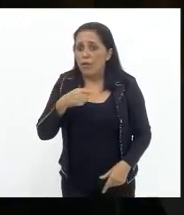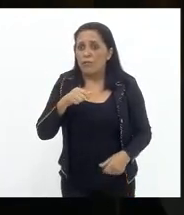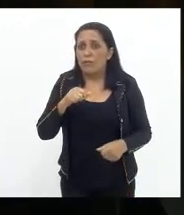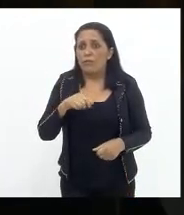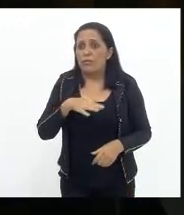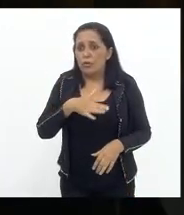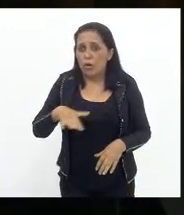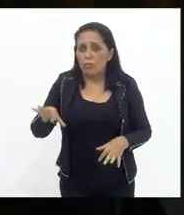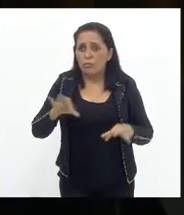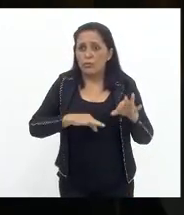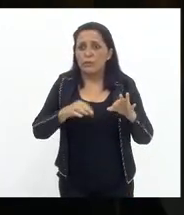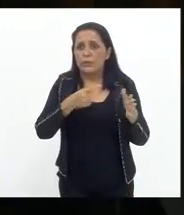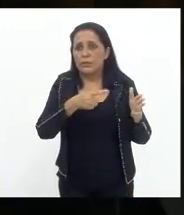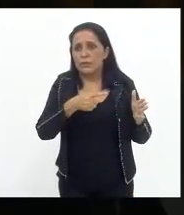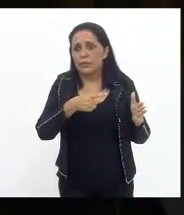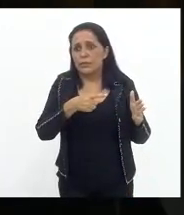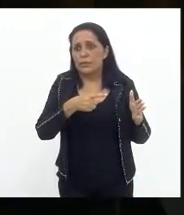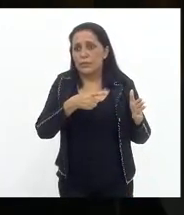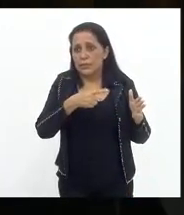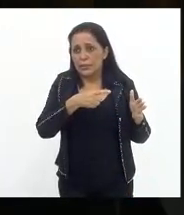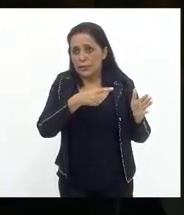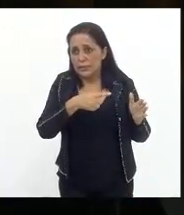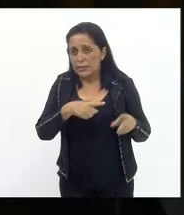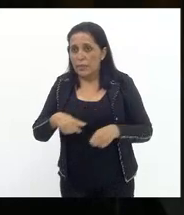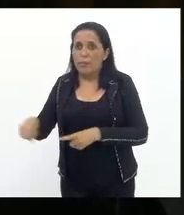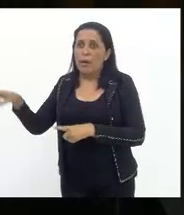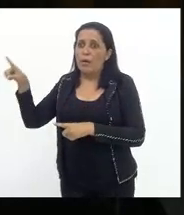semana com o concurso da Polícia Militar,